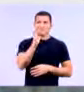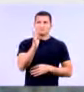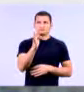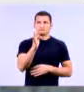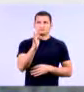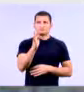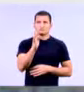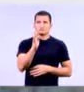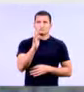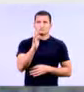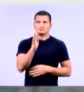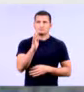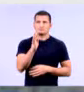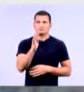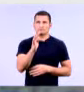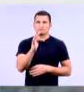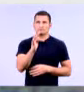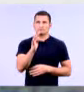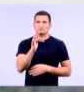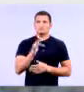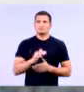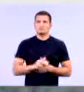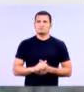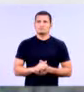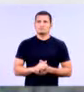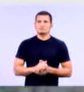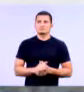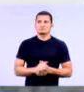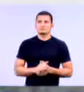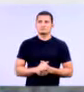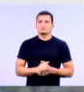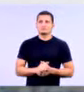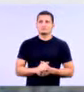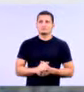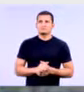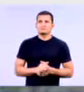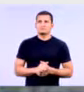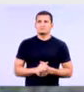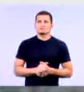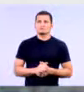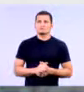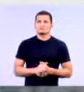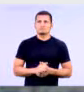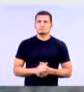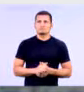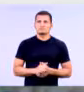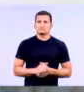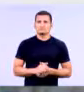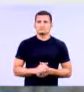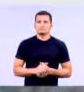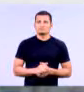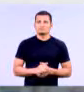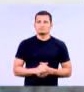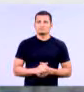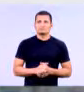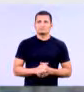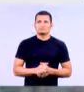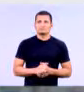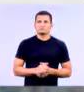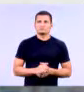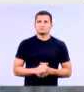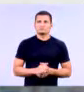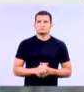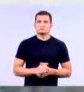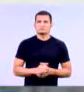os documentos em PDF que contenham a palavra meio ambiente, ok? Eu quero